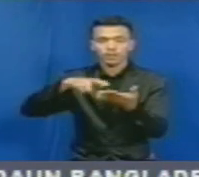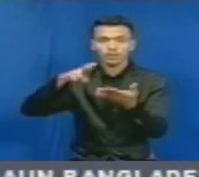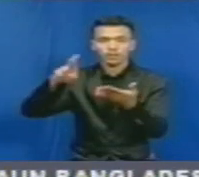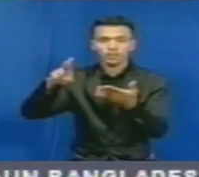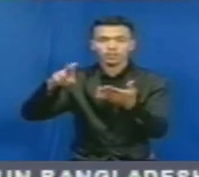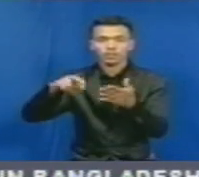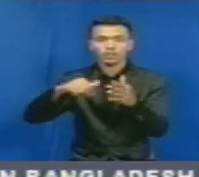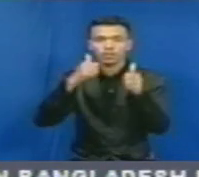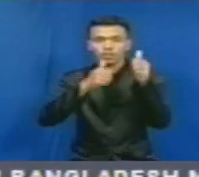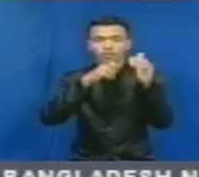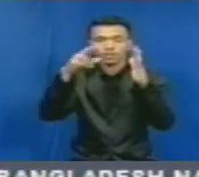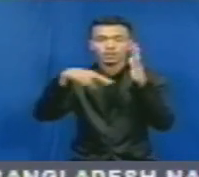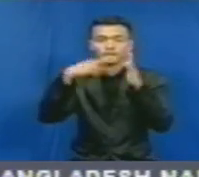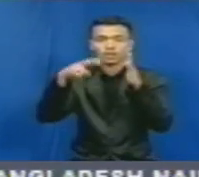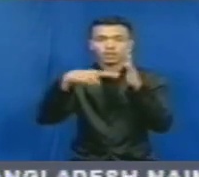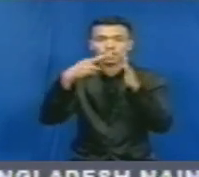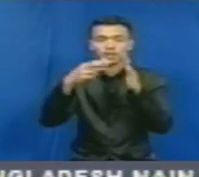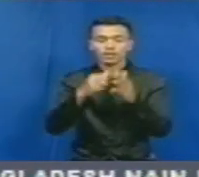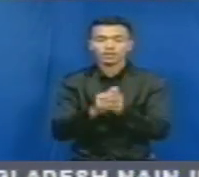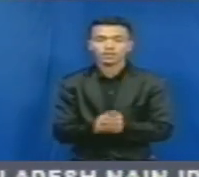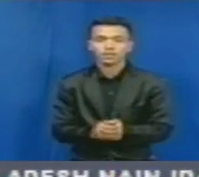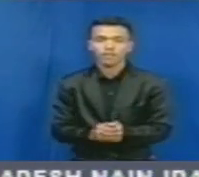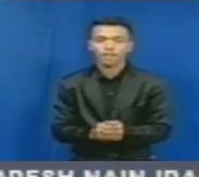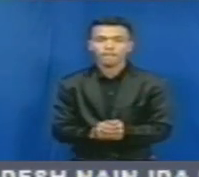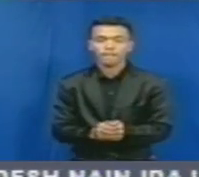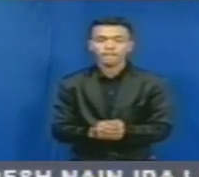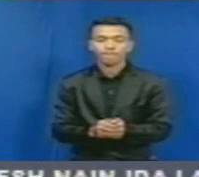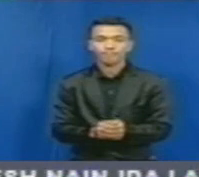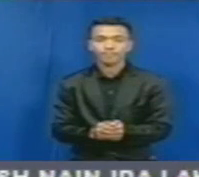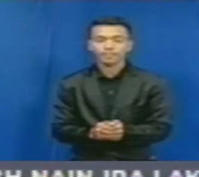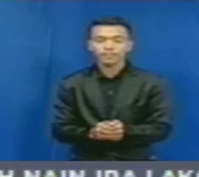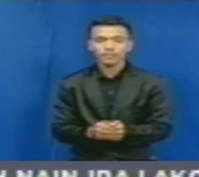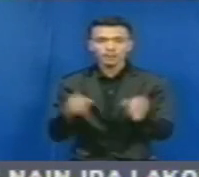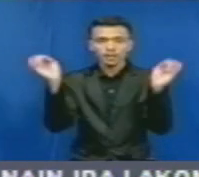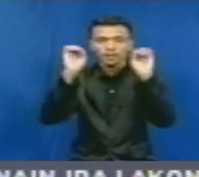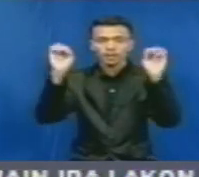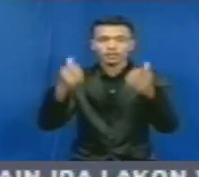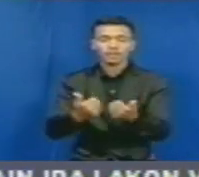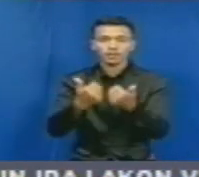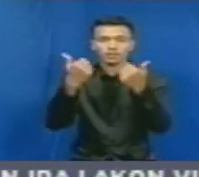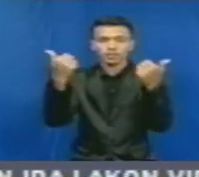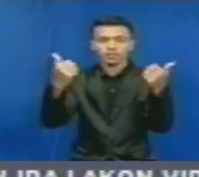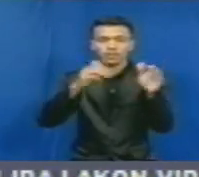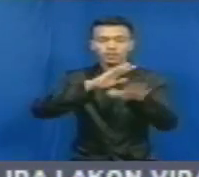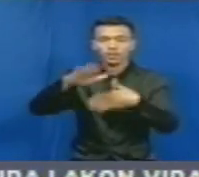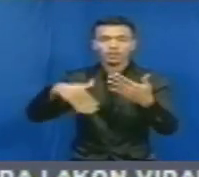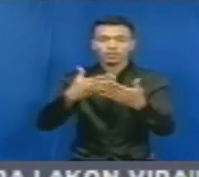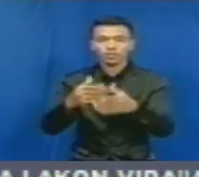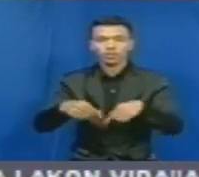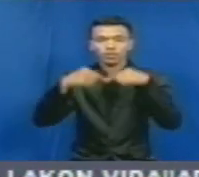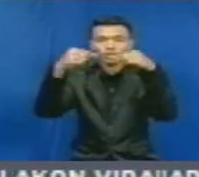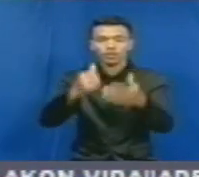tuir estatuto, justo. Portanto, lá já está a marca compete e hot foi